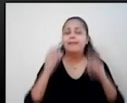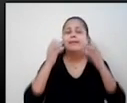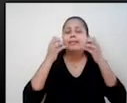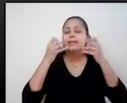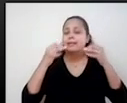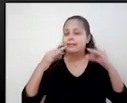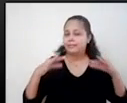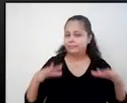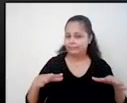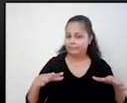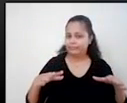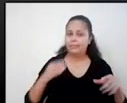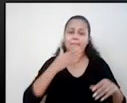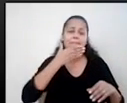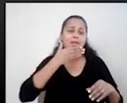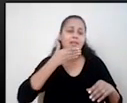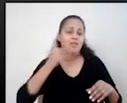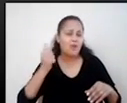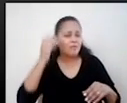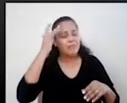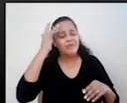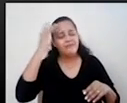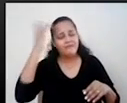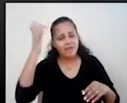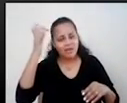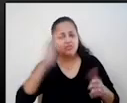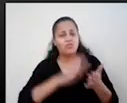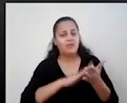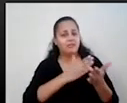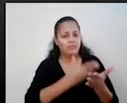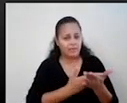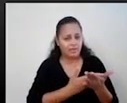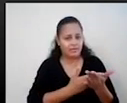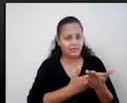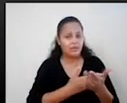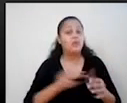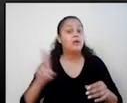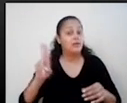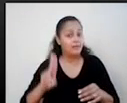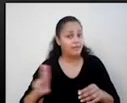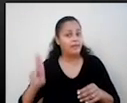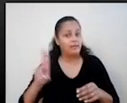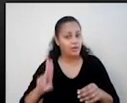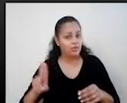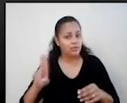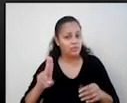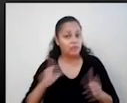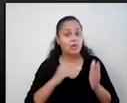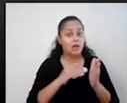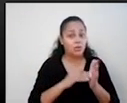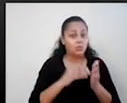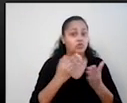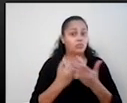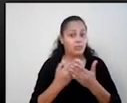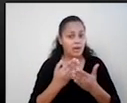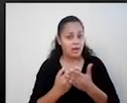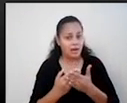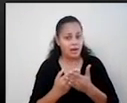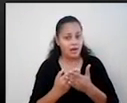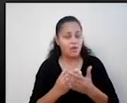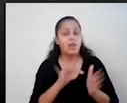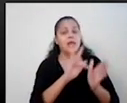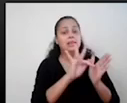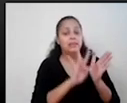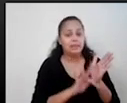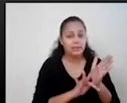claro, deixar mais óbvio, para que eu facilite essa interpretação. E ele vai ser muito usado. Nós vimos na última aula